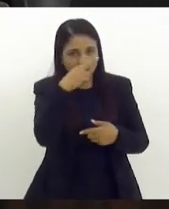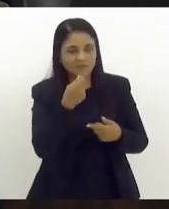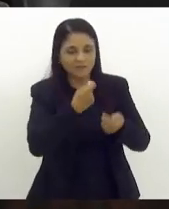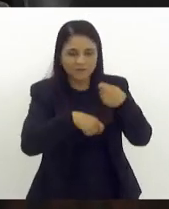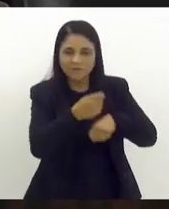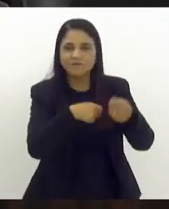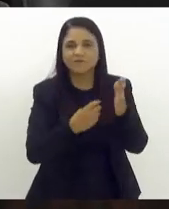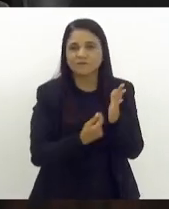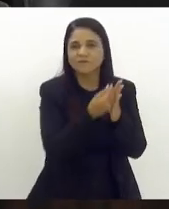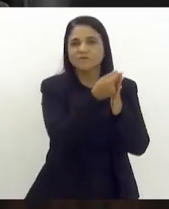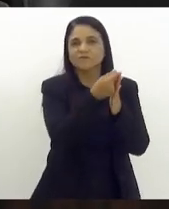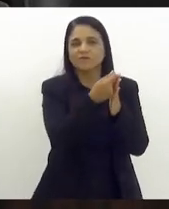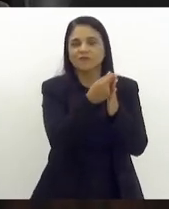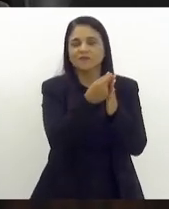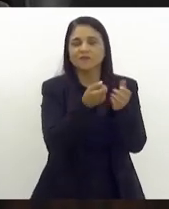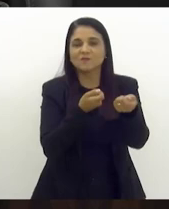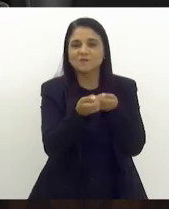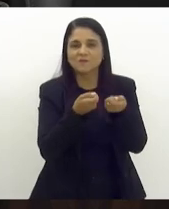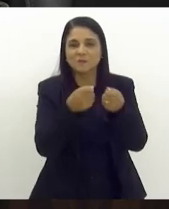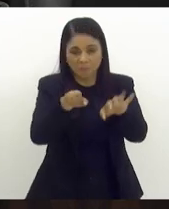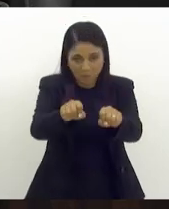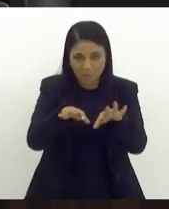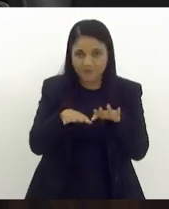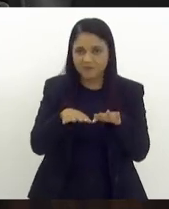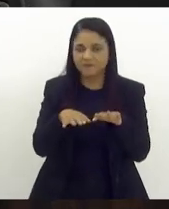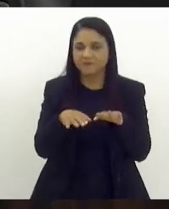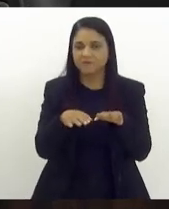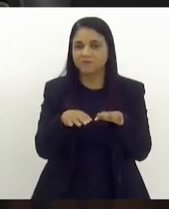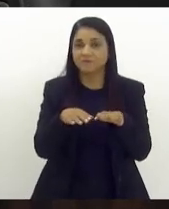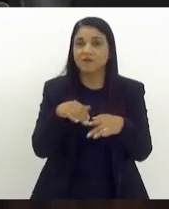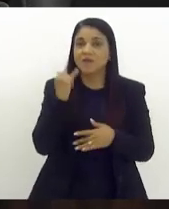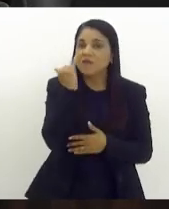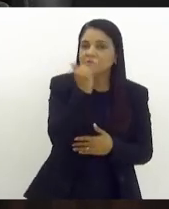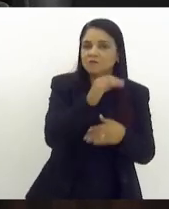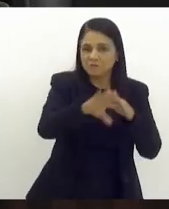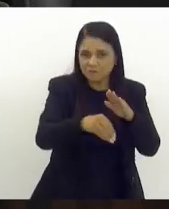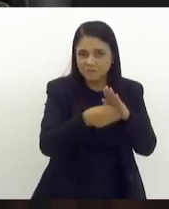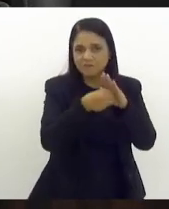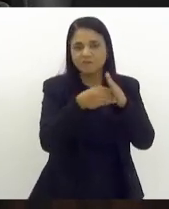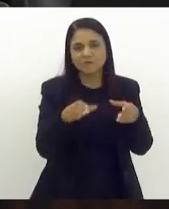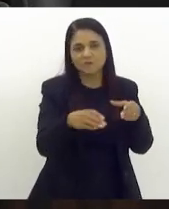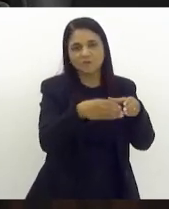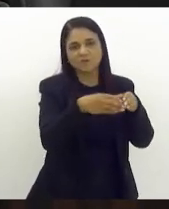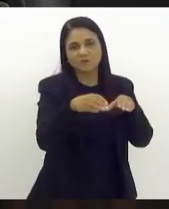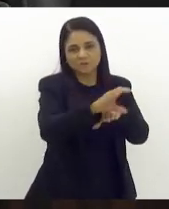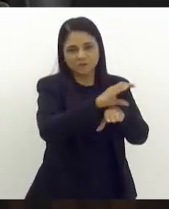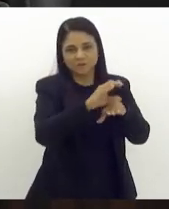e controle das emendas de plenário. Para emitir parecer pela Comissão de Constituição e